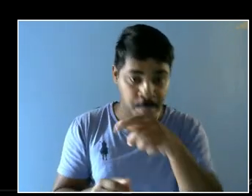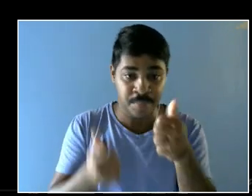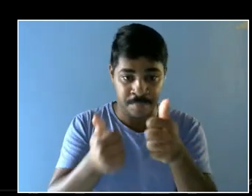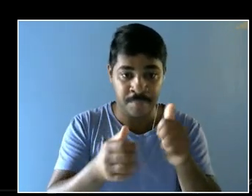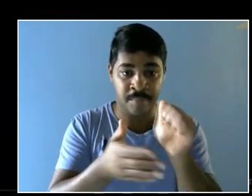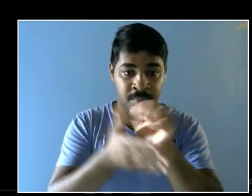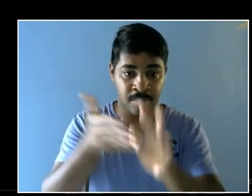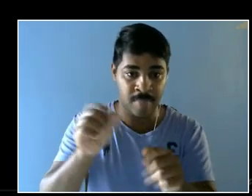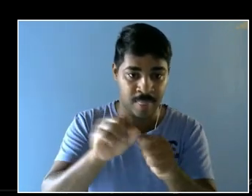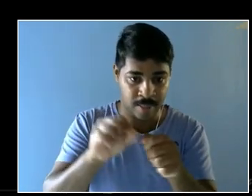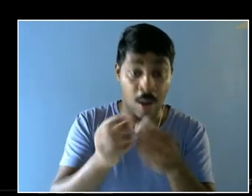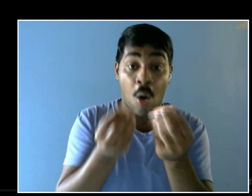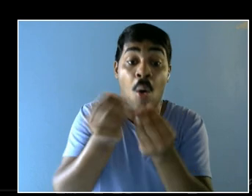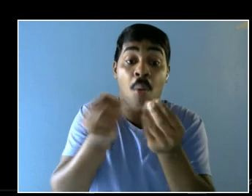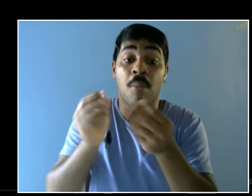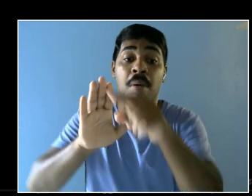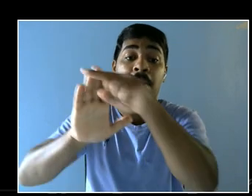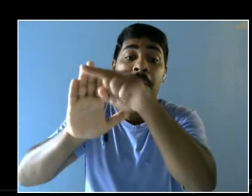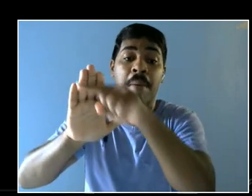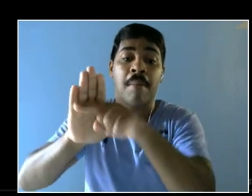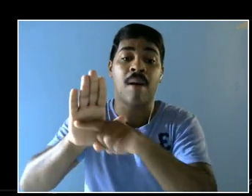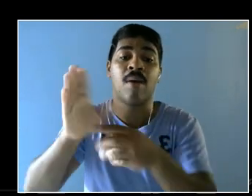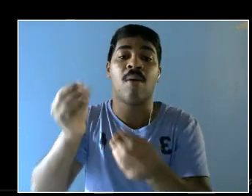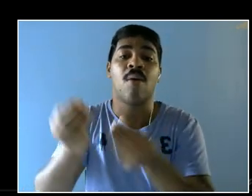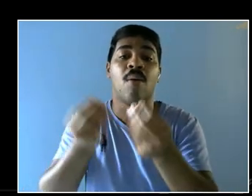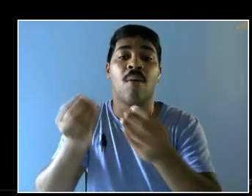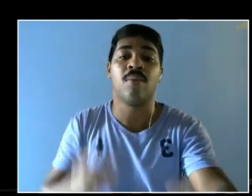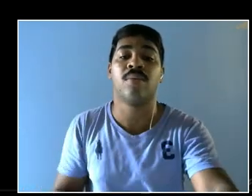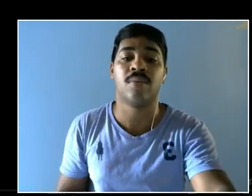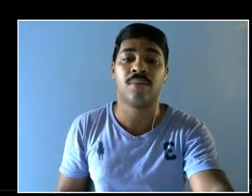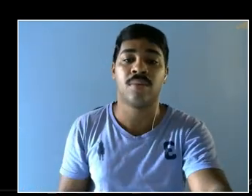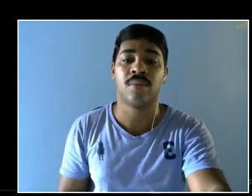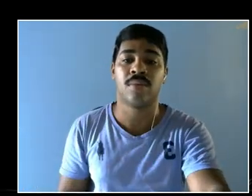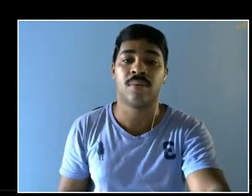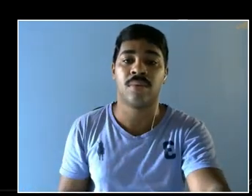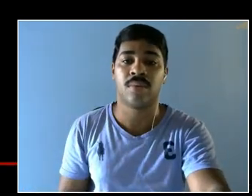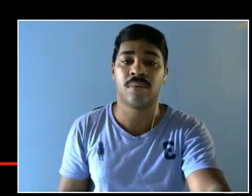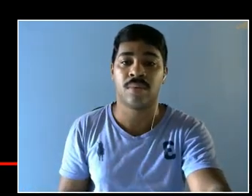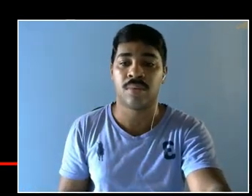fica mais fácil assim para vocês. Então até mais, e desculpa pela aula mais longa.